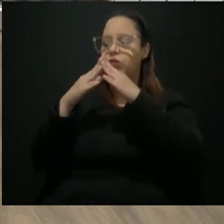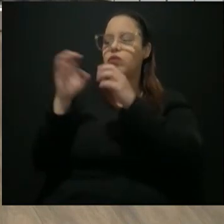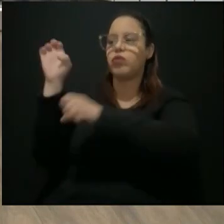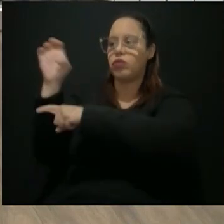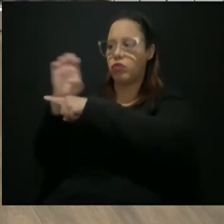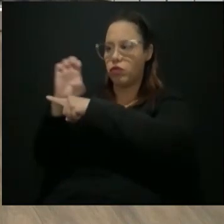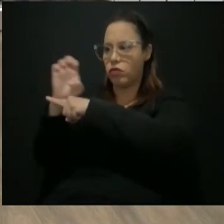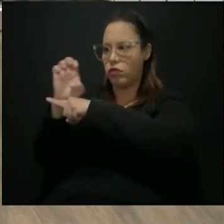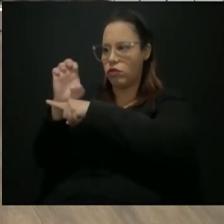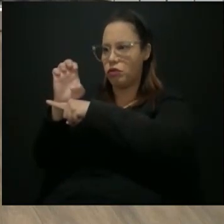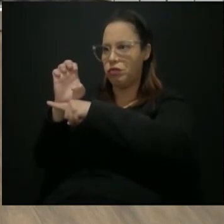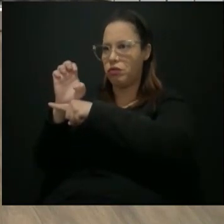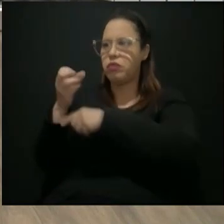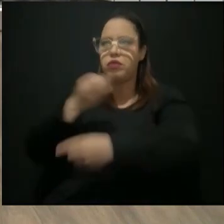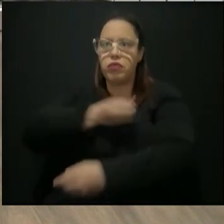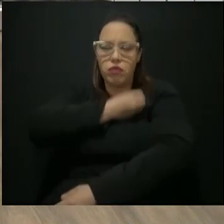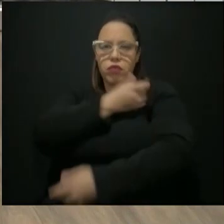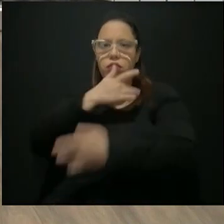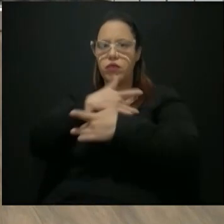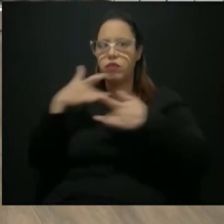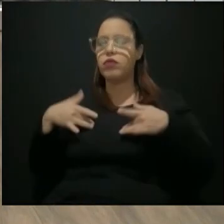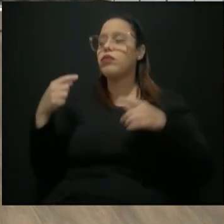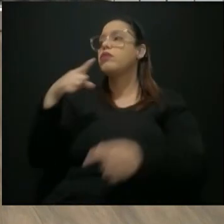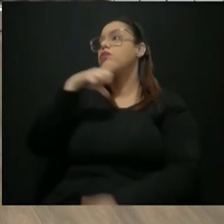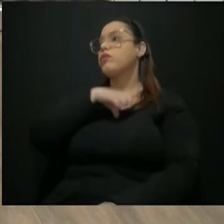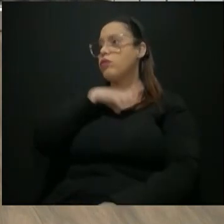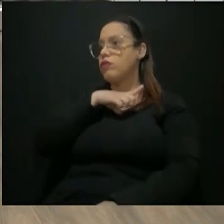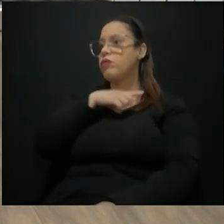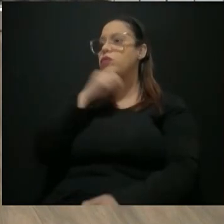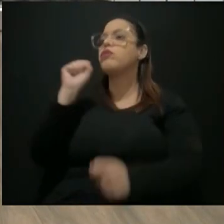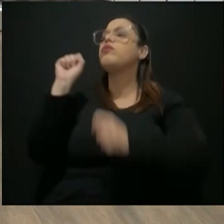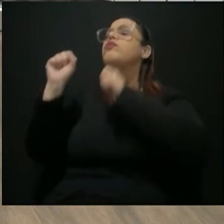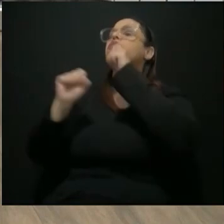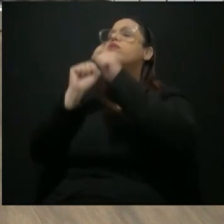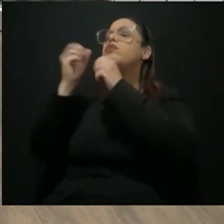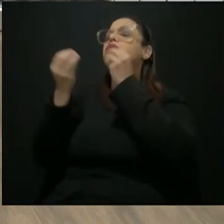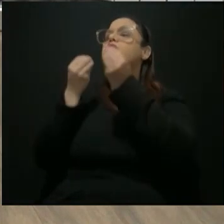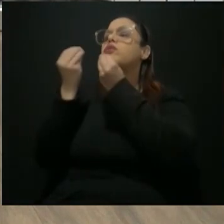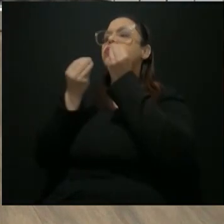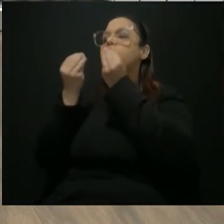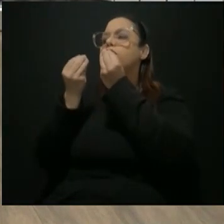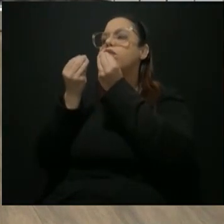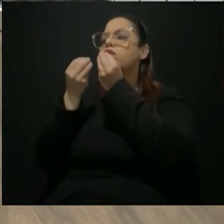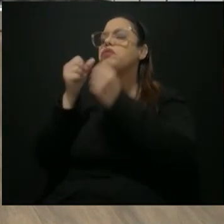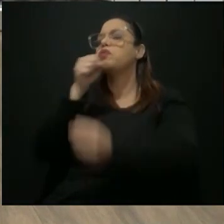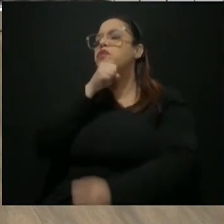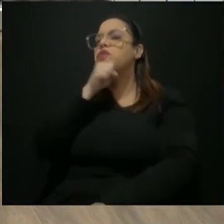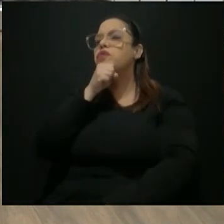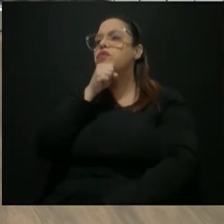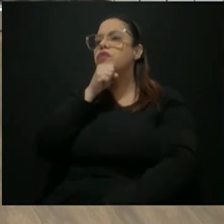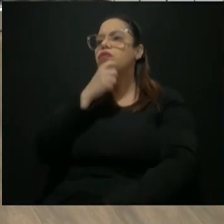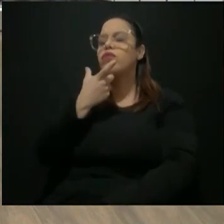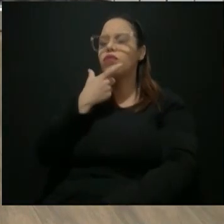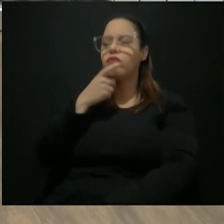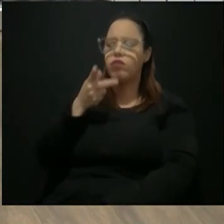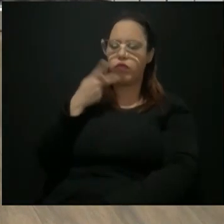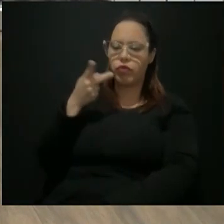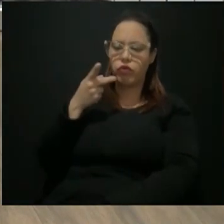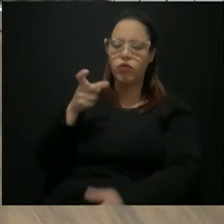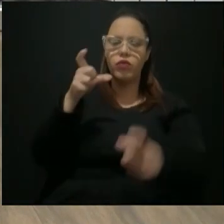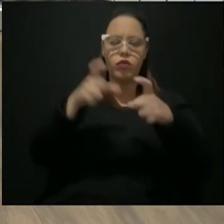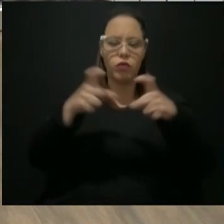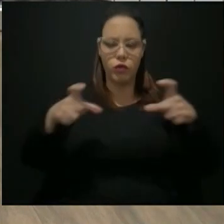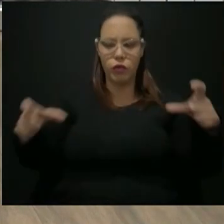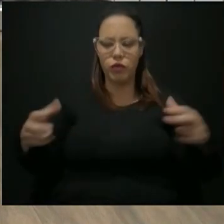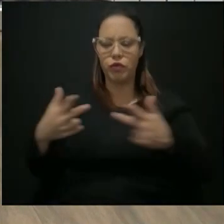na qualidade de vida que ela tem, né? Como que a gente pode avaliar aí essa questão do envelhecimento quando a gente fala de locais diferentes,